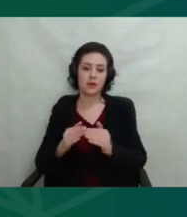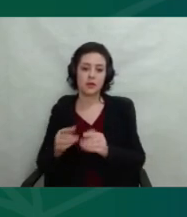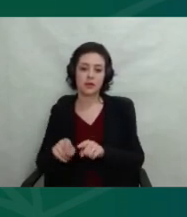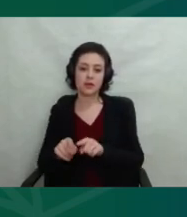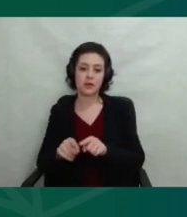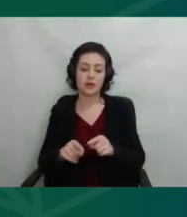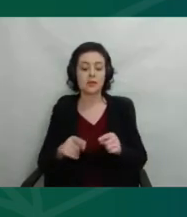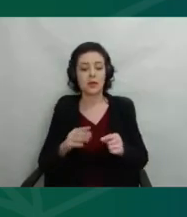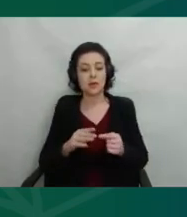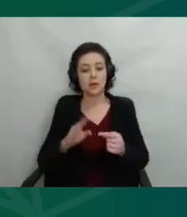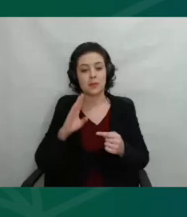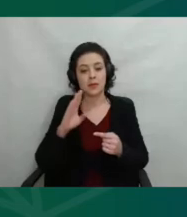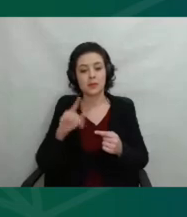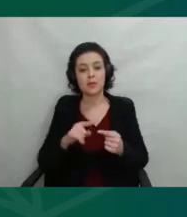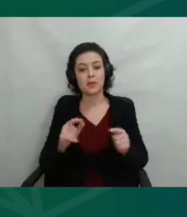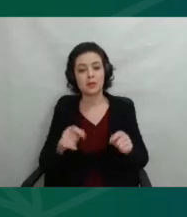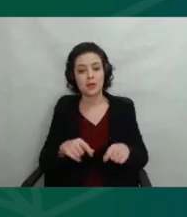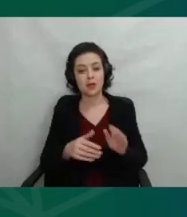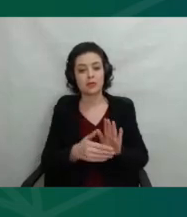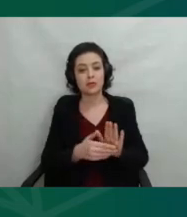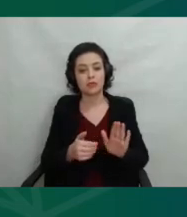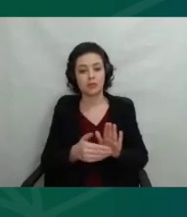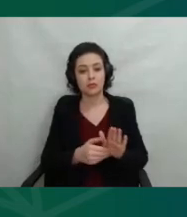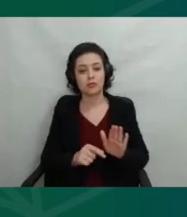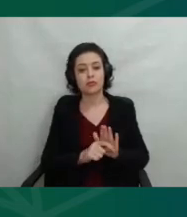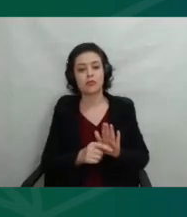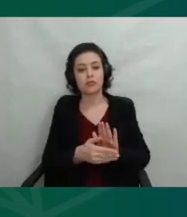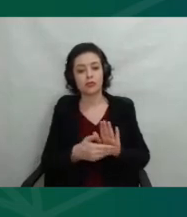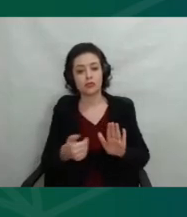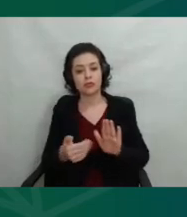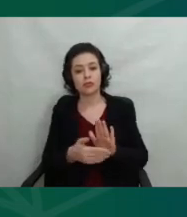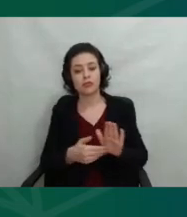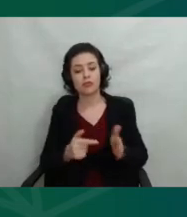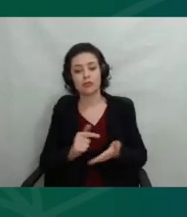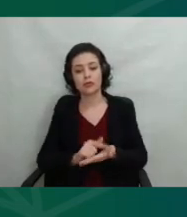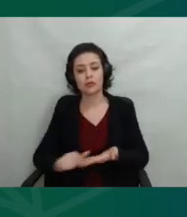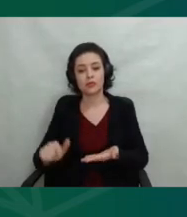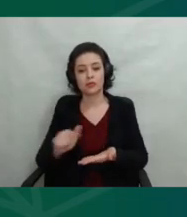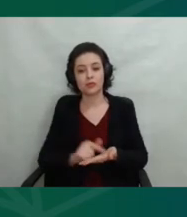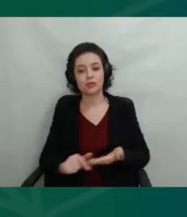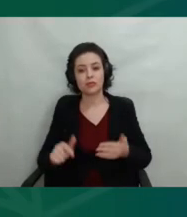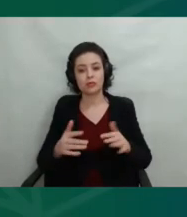exemplo, seria capaz de retirar essas drogas do efluente.